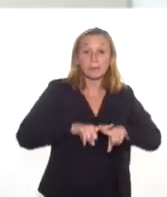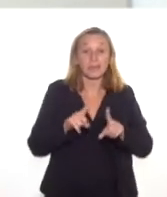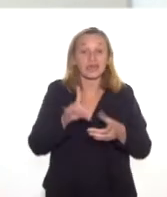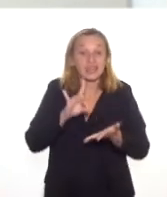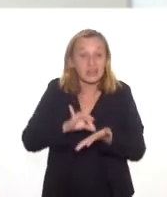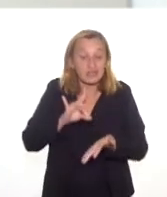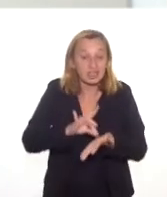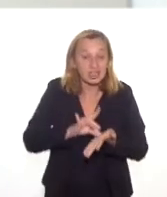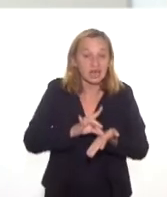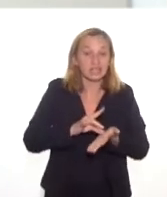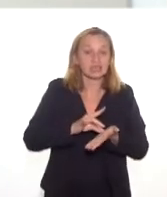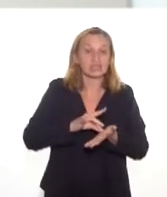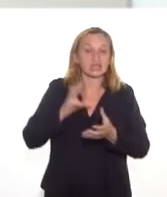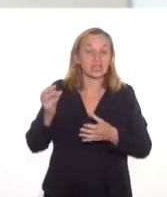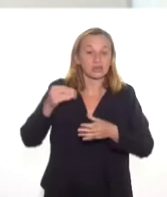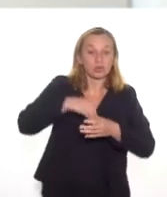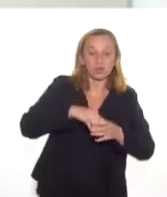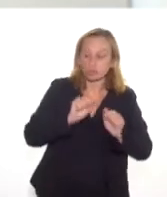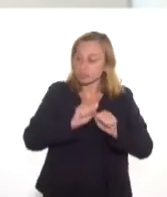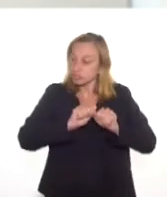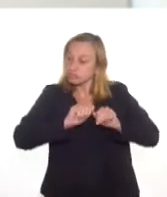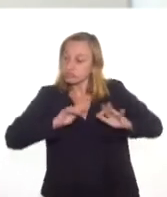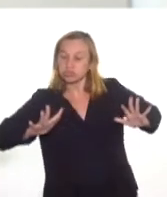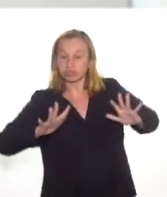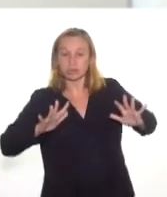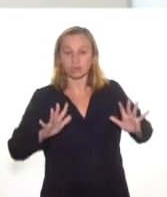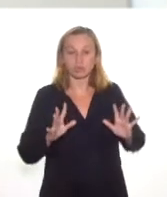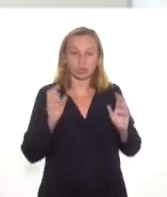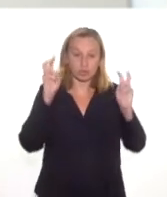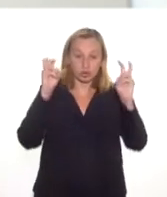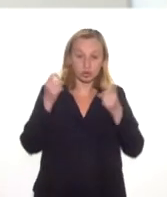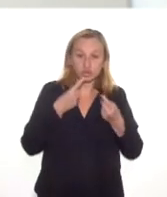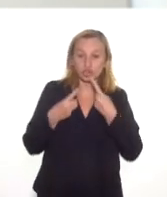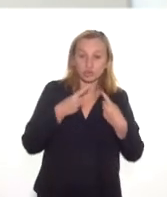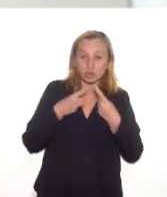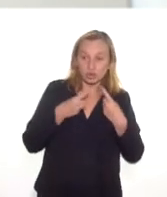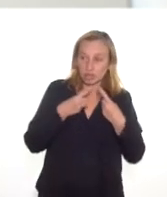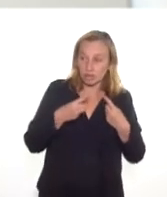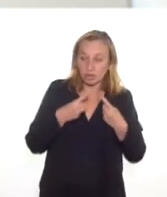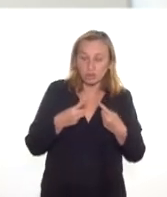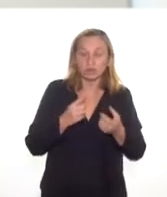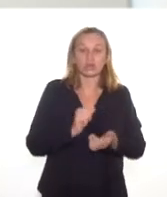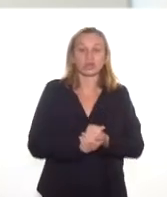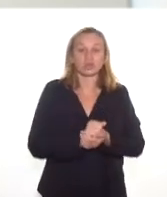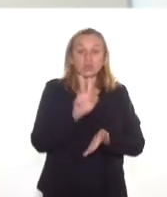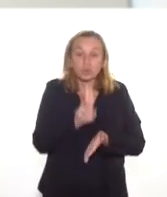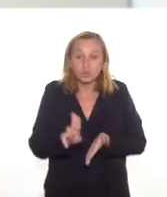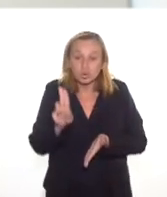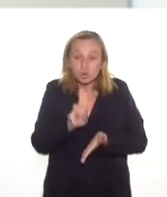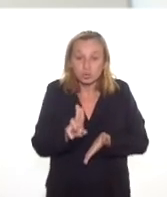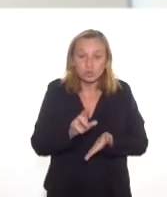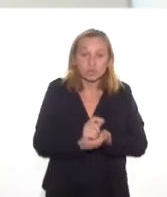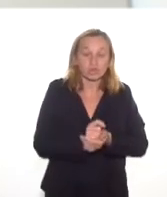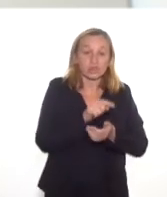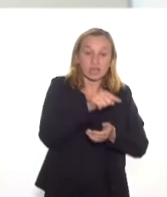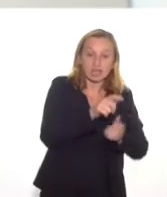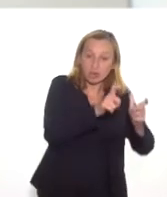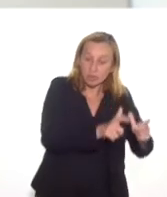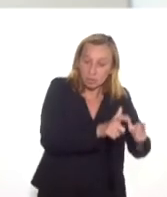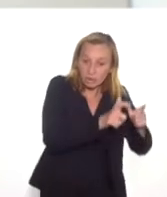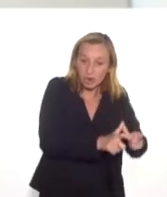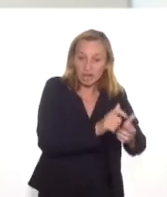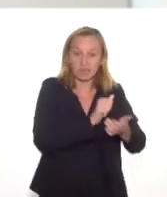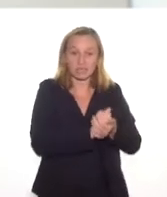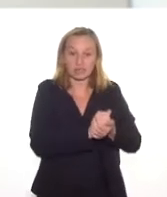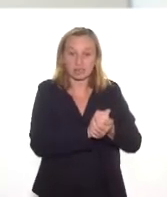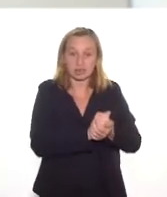acaba estando inserido num contexto mais amplo de uma discussão, né, dos usos daquela região, daquele território,